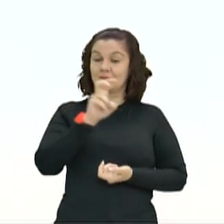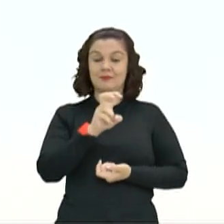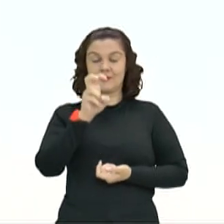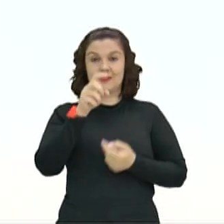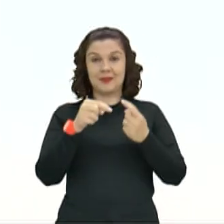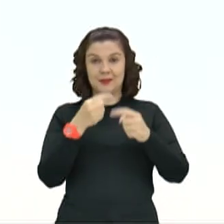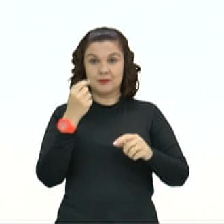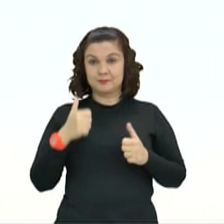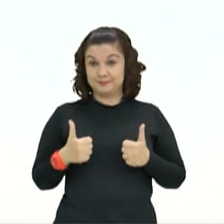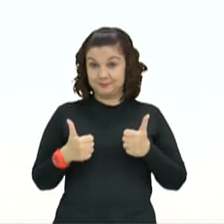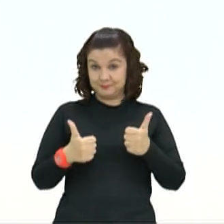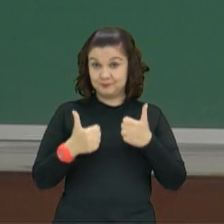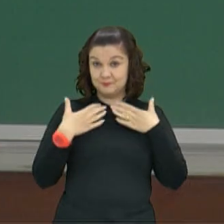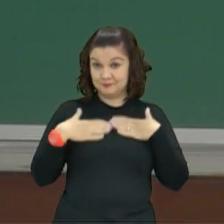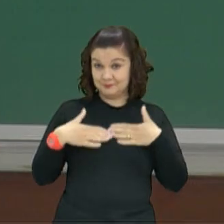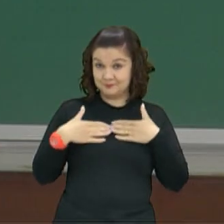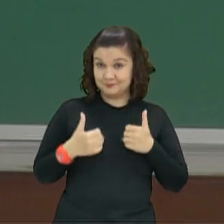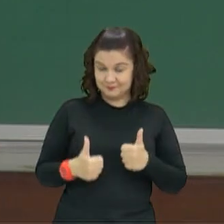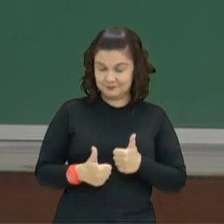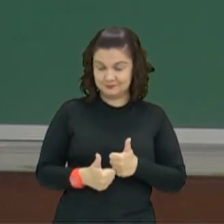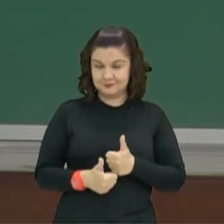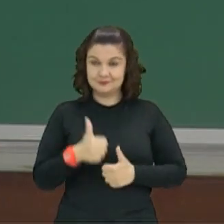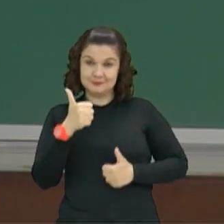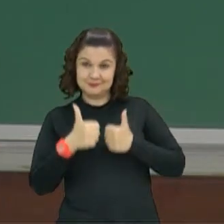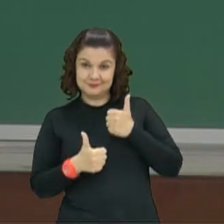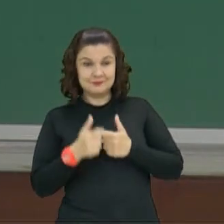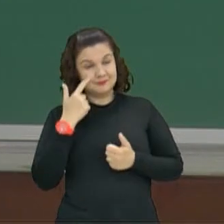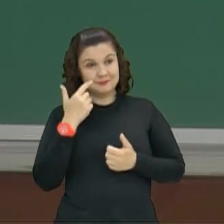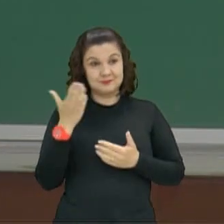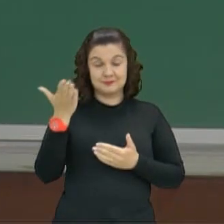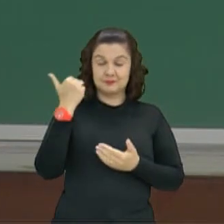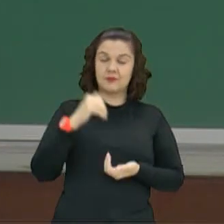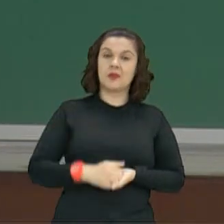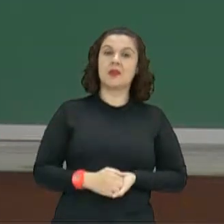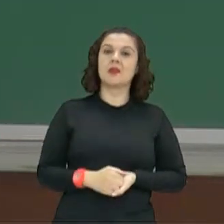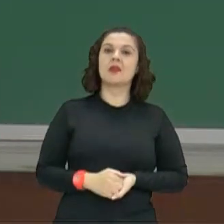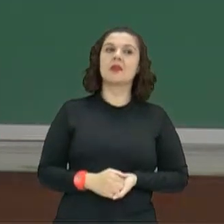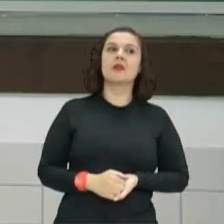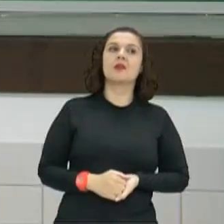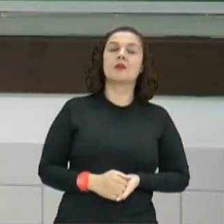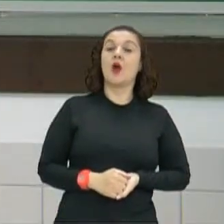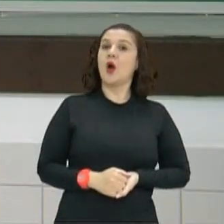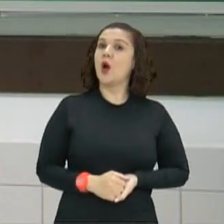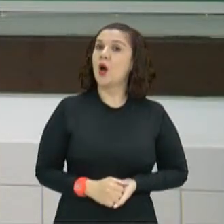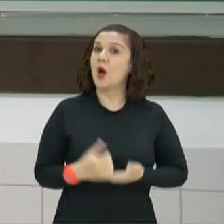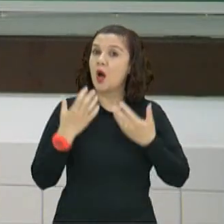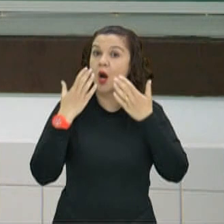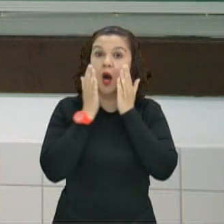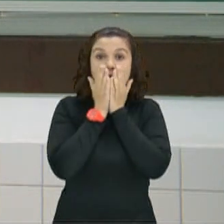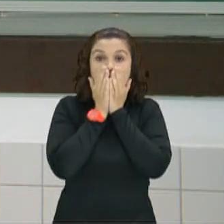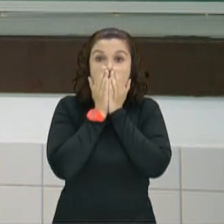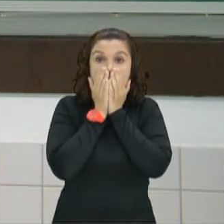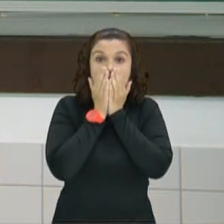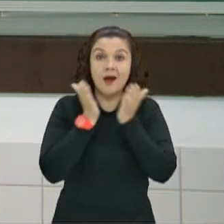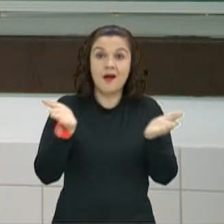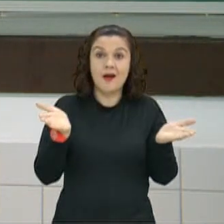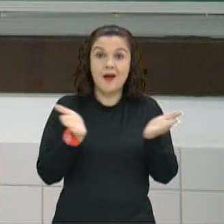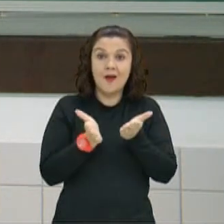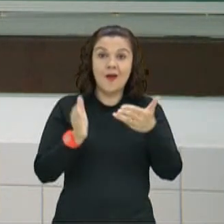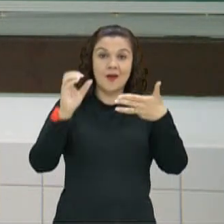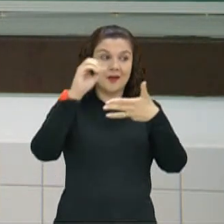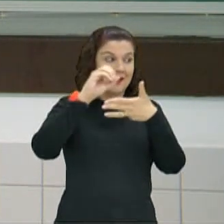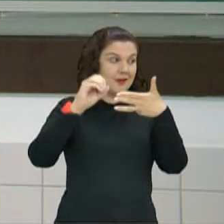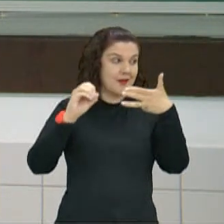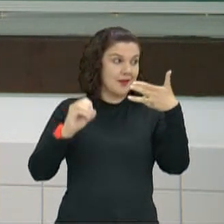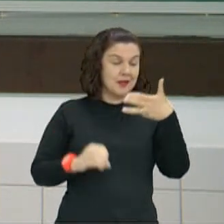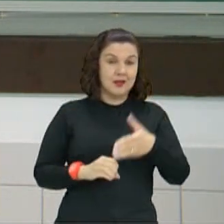número 5. Tranquilo? Beleza? Vamos continuar? Ó, hora do